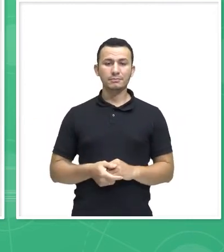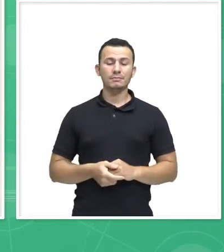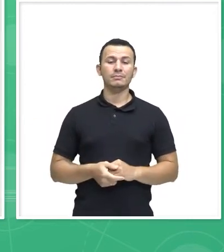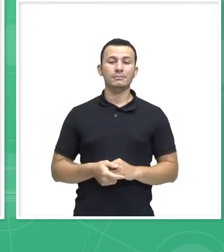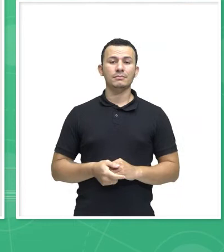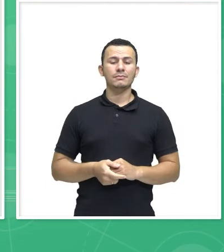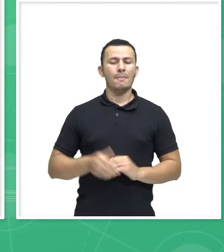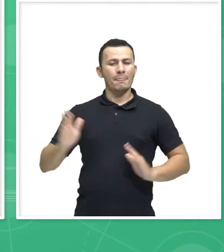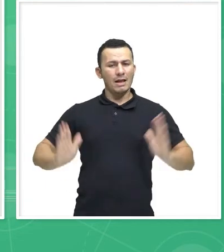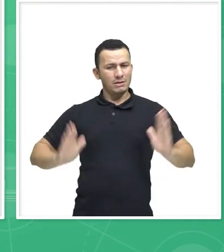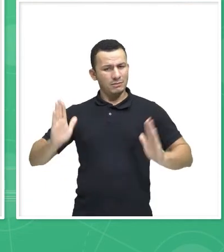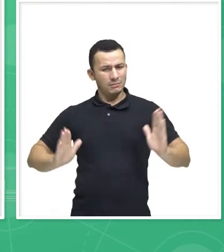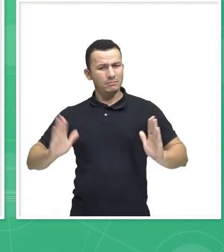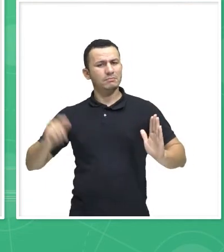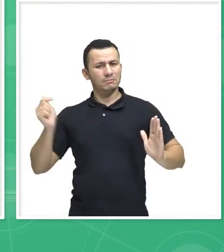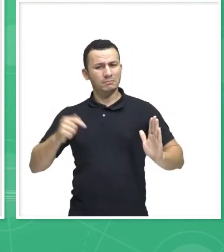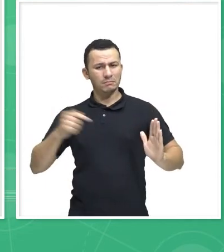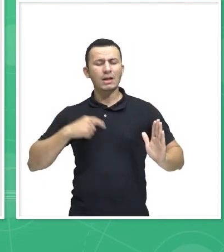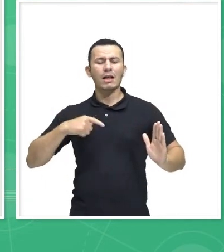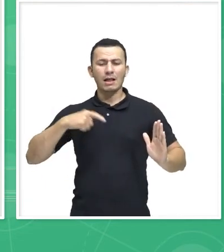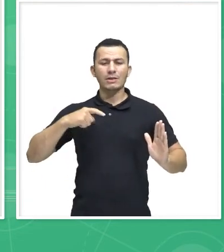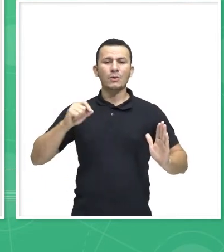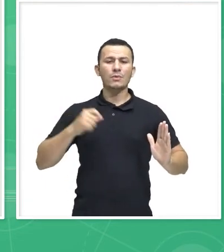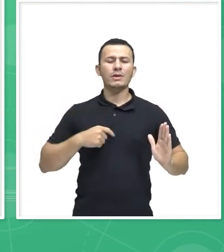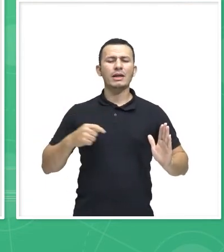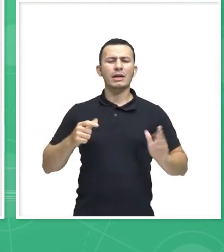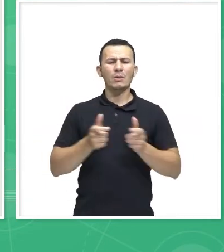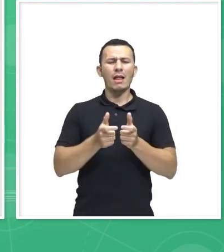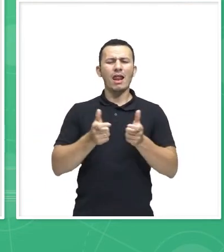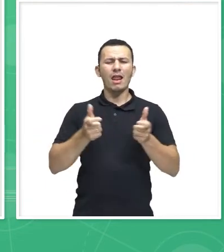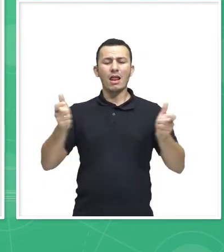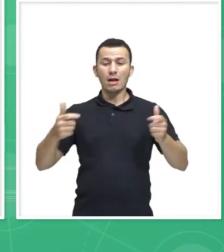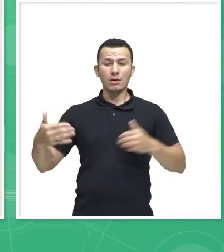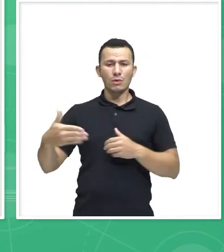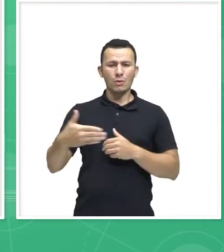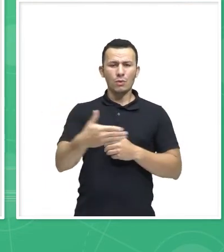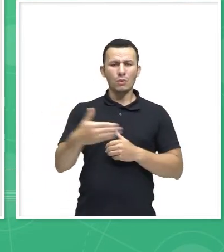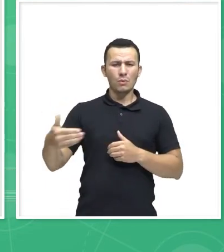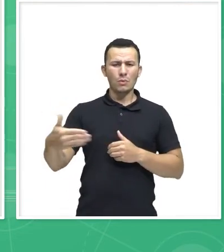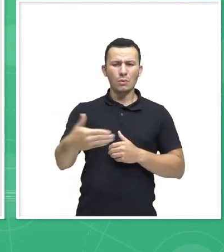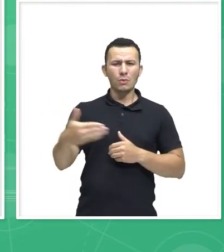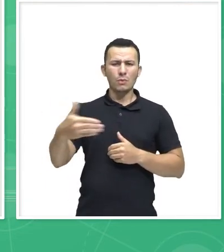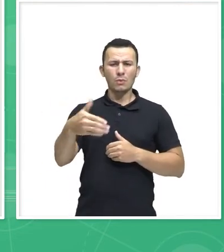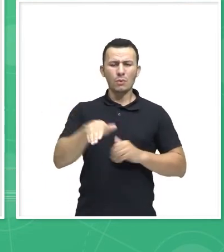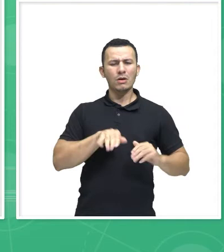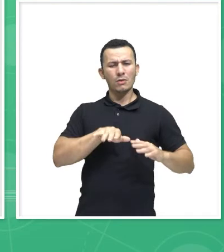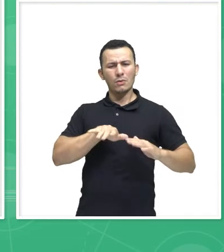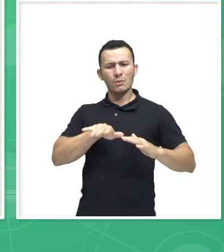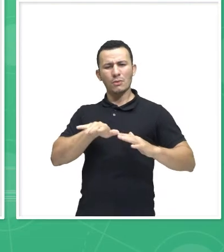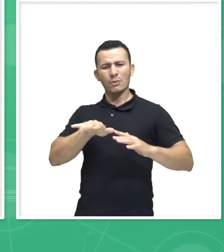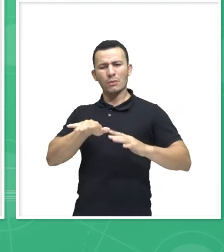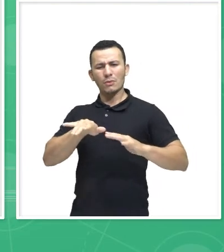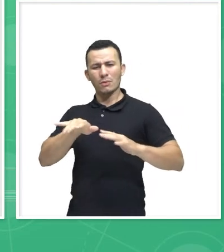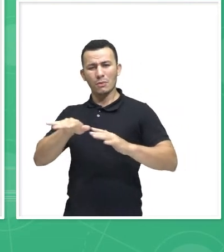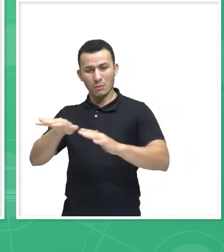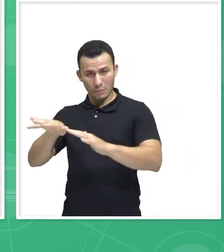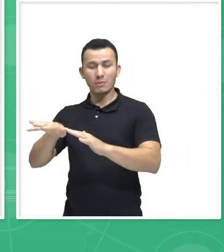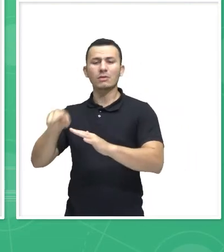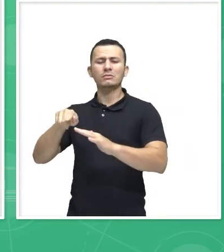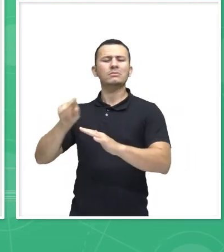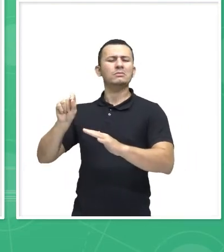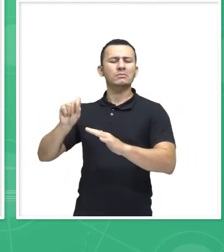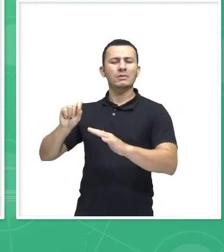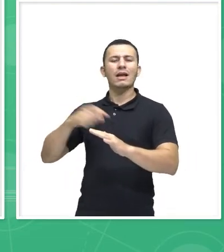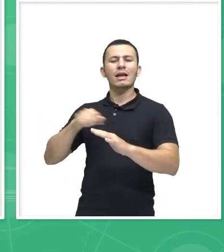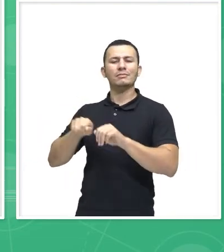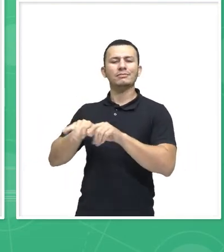é o momento aliás é o movimento dos cardumes de peixes que nadam Rio Acima contra a Correnteza para